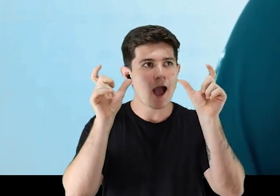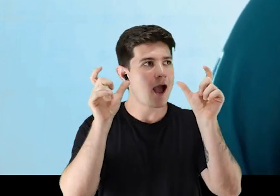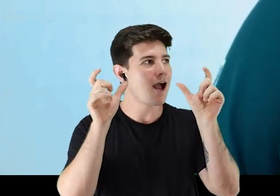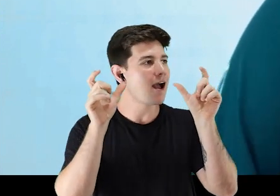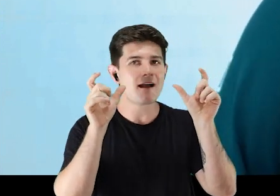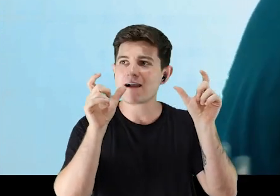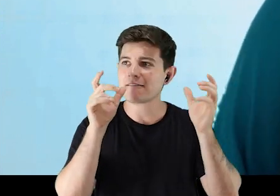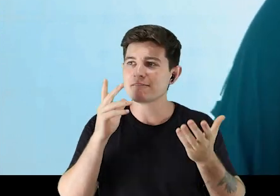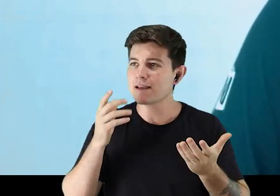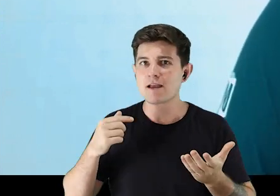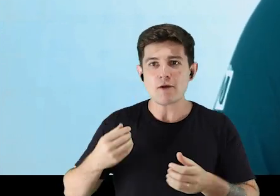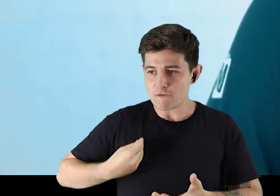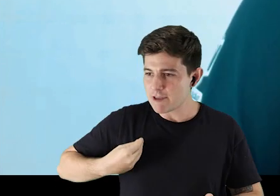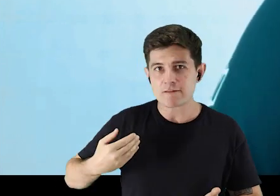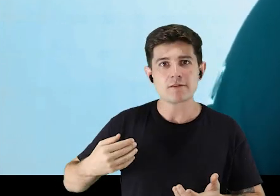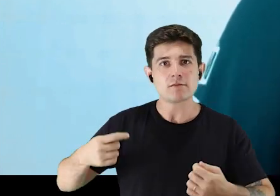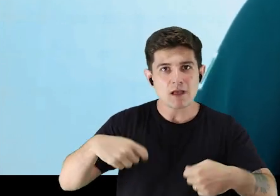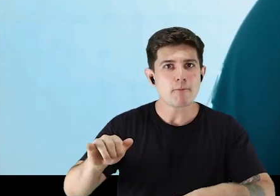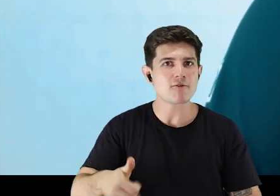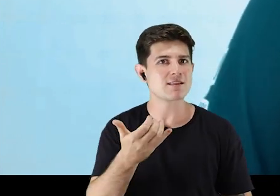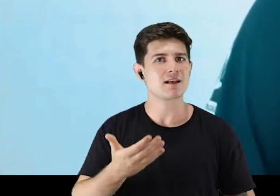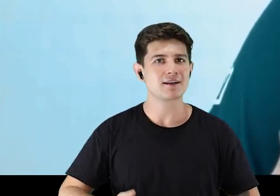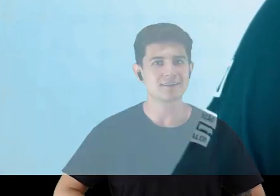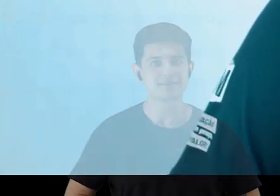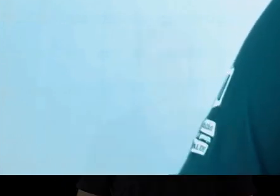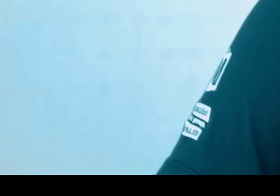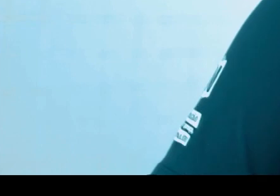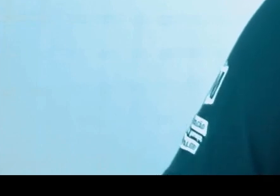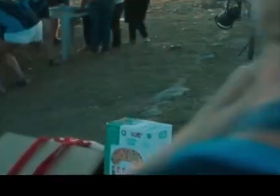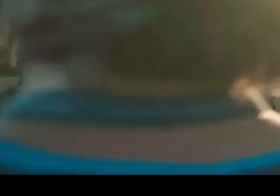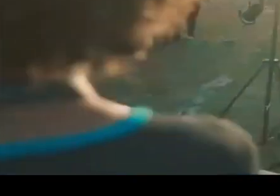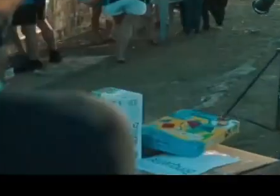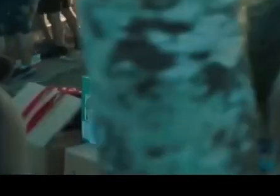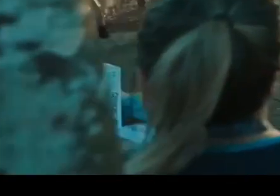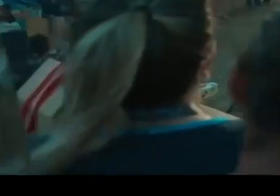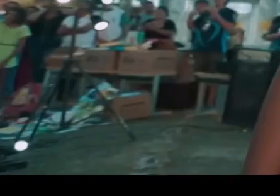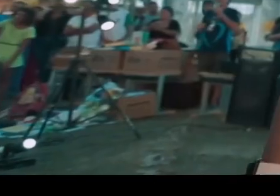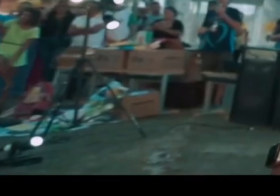pra ver o mundo que tá em volta de mim, que eu estou vivendo e eu preciso aproveitar essa vida.